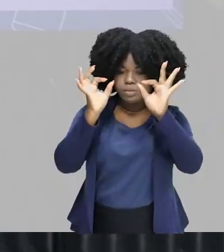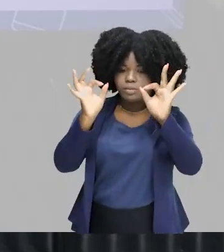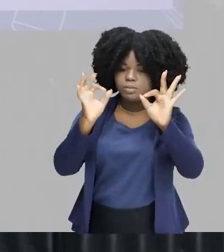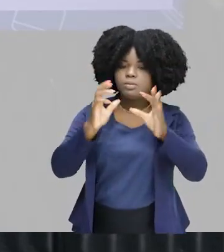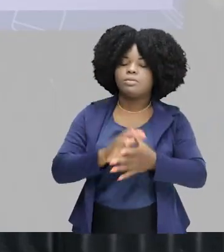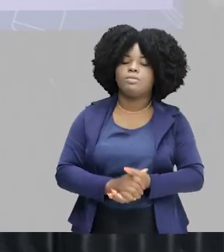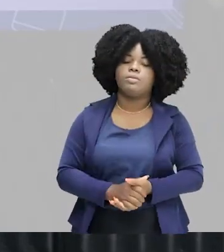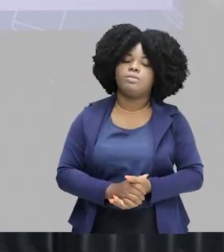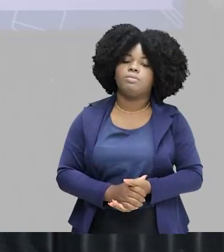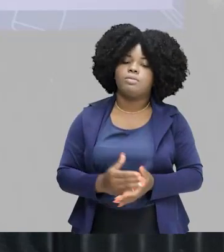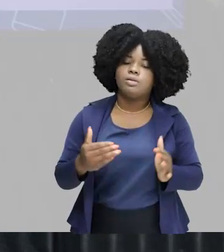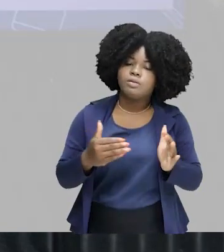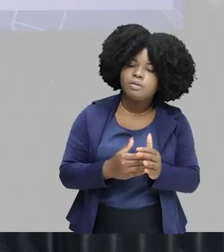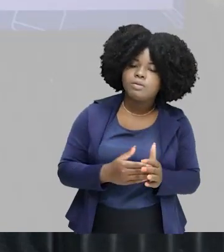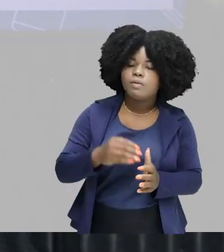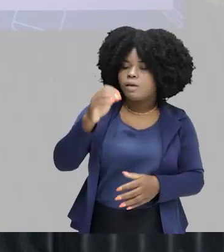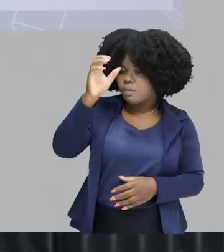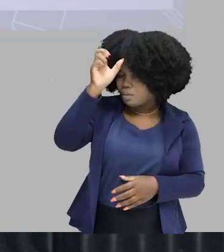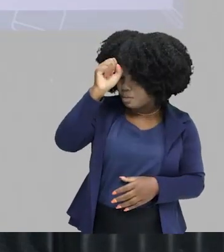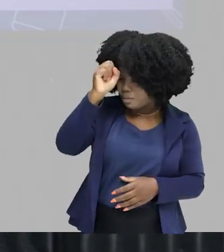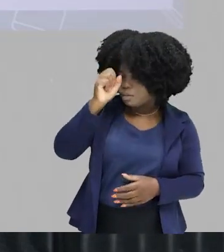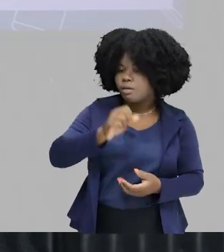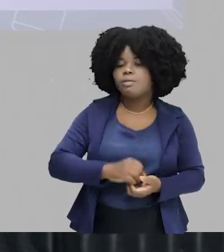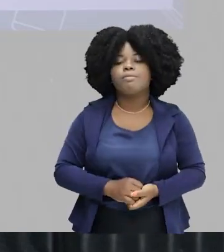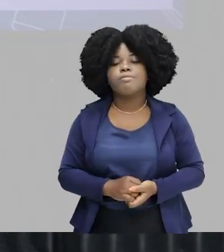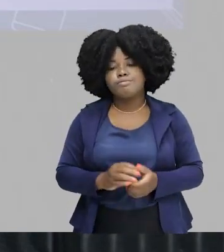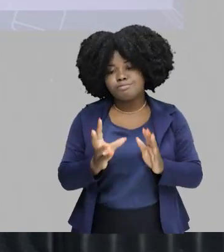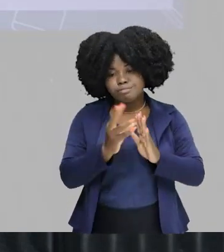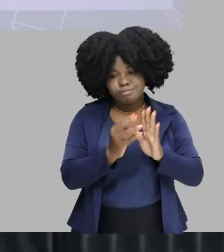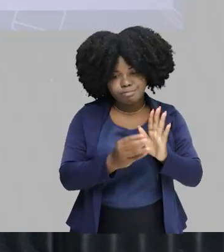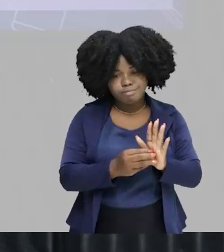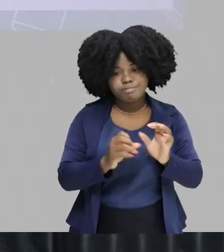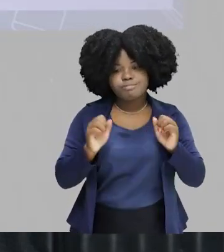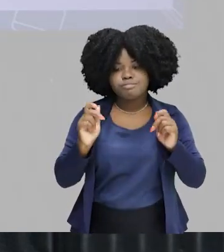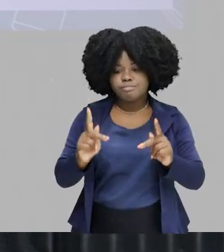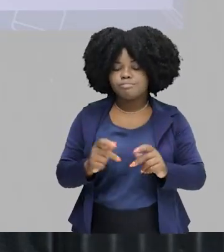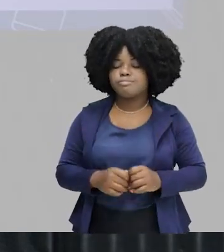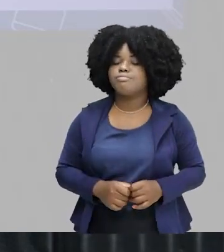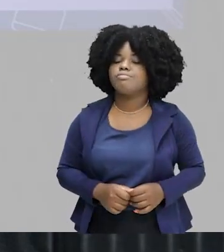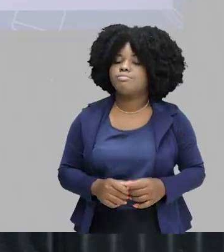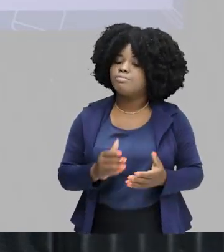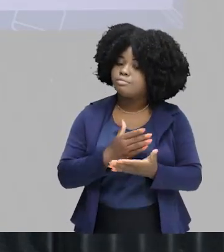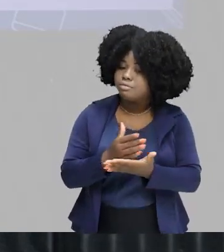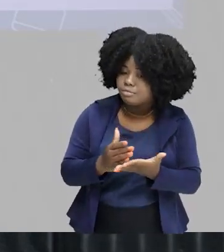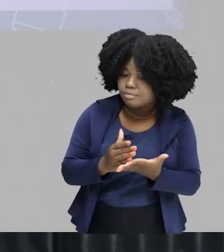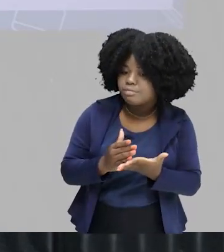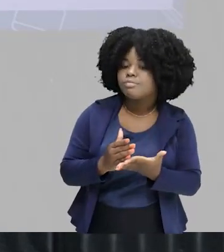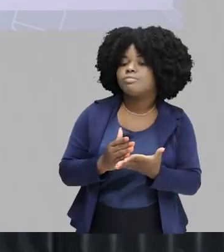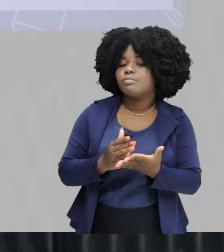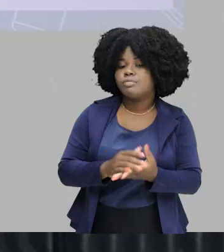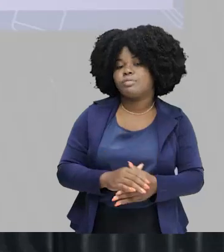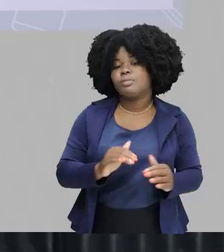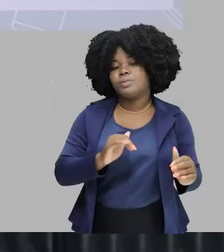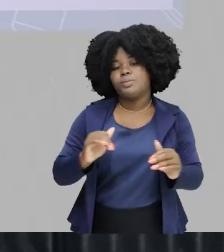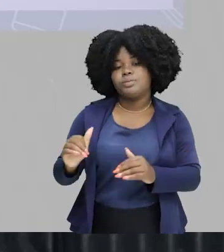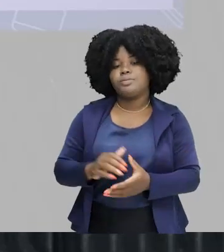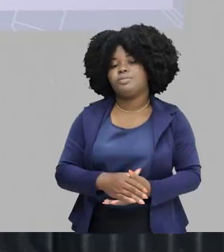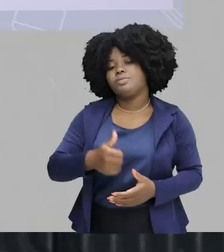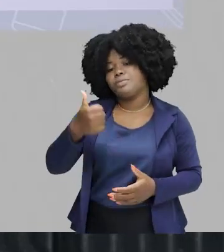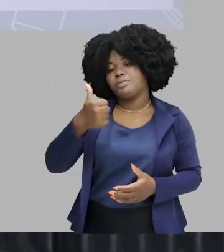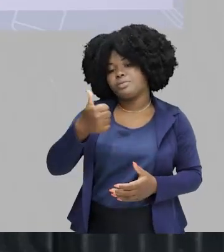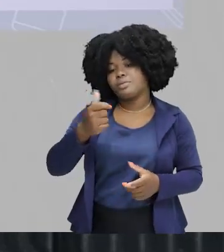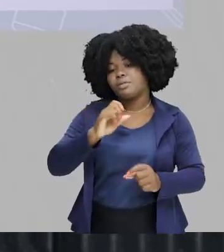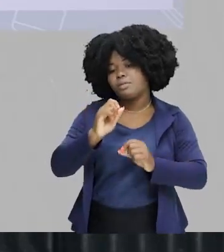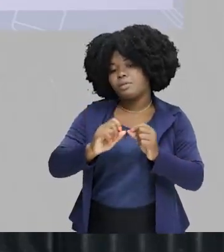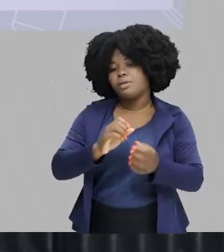poder, no final, entender bacana esse conteúdo e ficar tudo certinho, beleza? Vamos começar? Então vamos lá. Primeiro